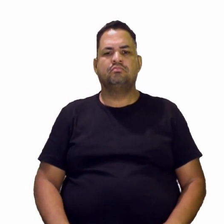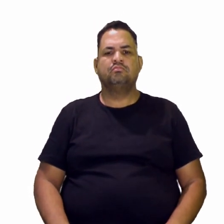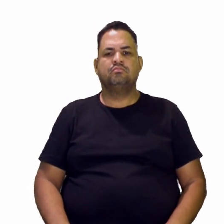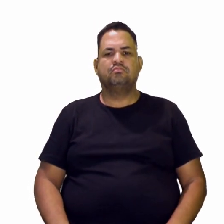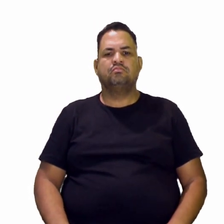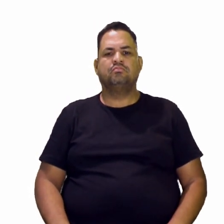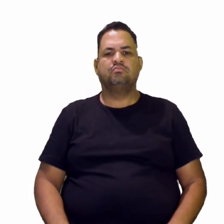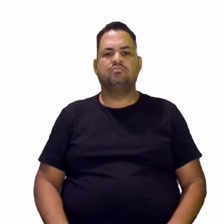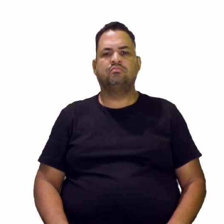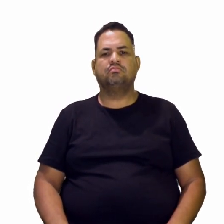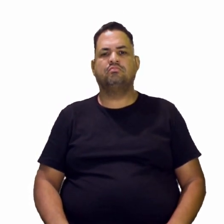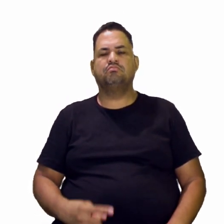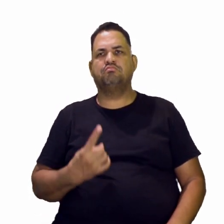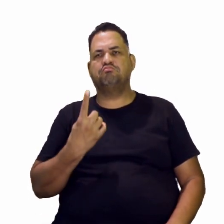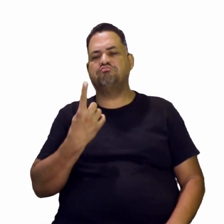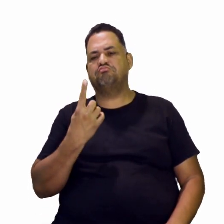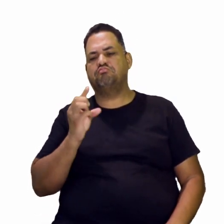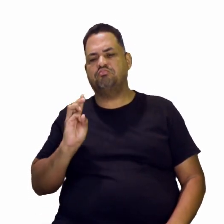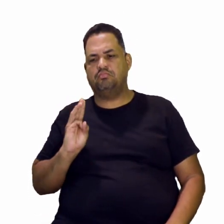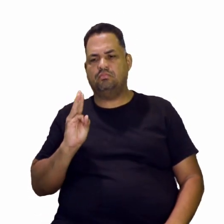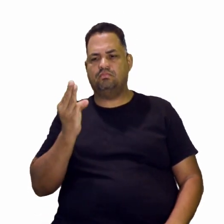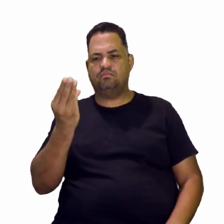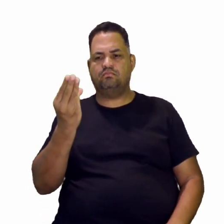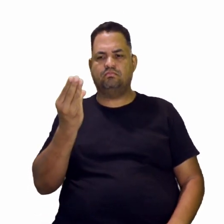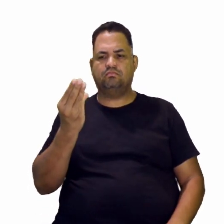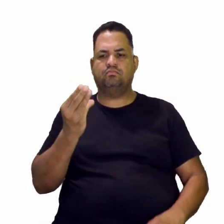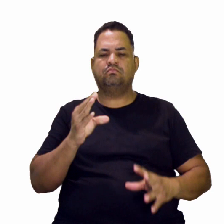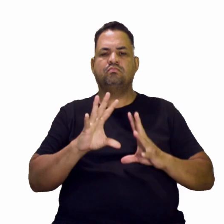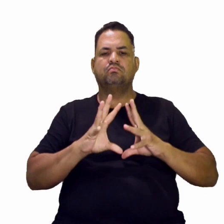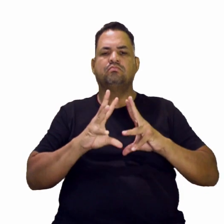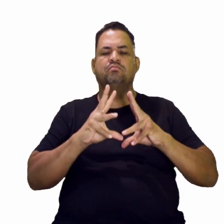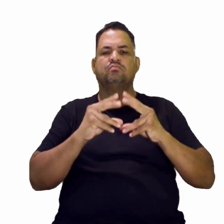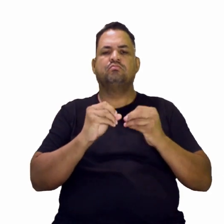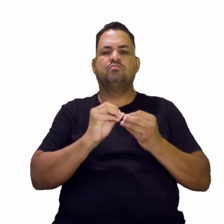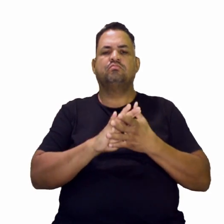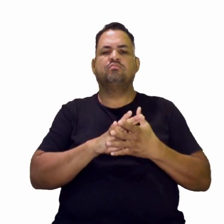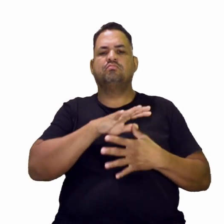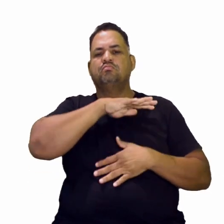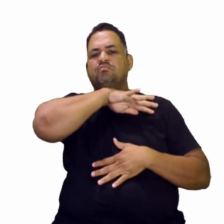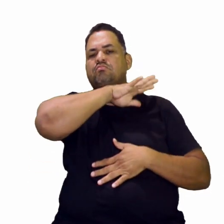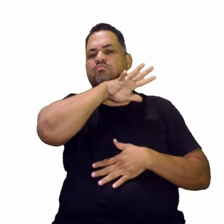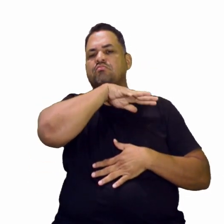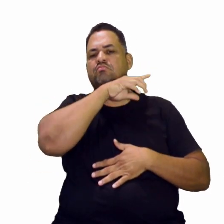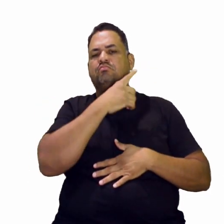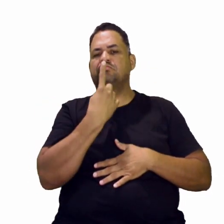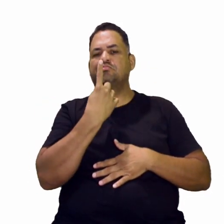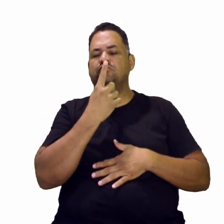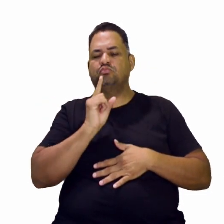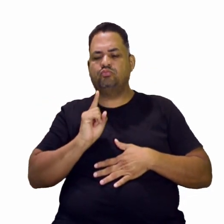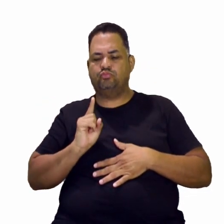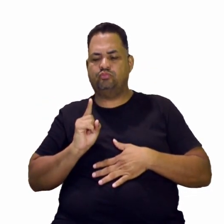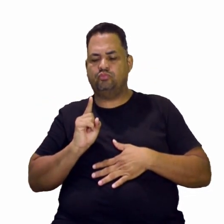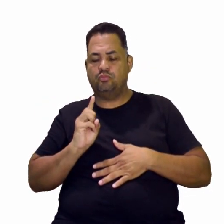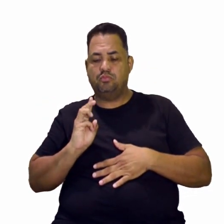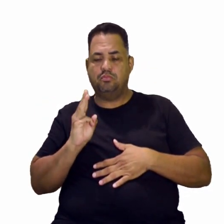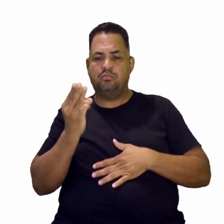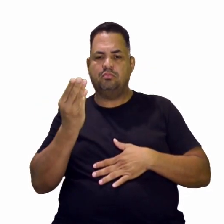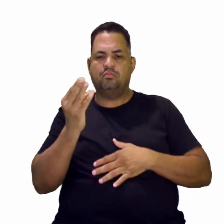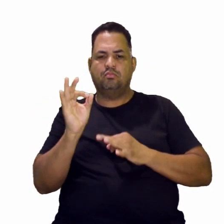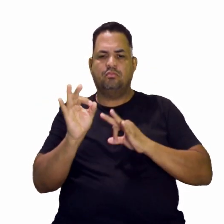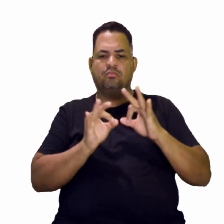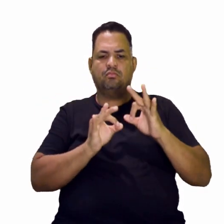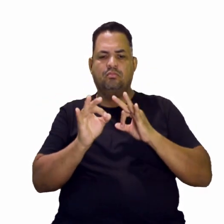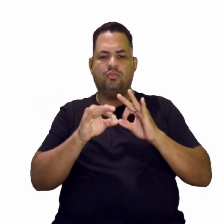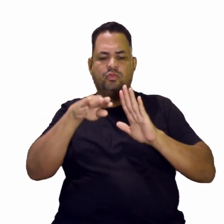vamos colocar aí 1 milhão, vamos arredondando. De todos os animais, estima-se que apenas 1 milhão, aproximadamente,